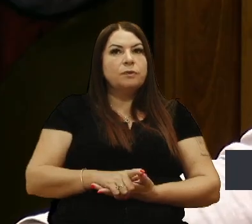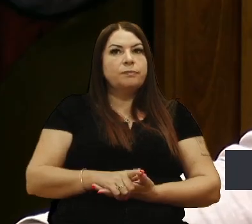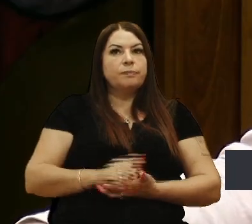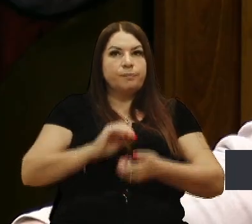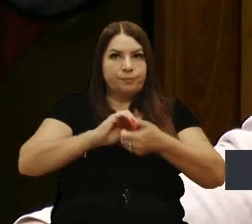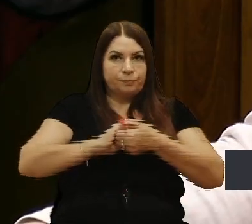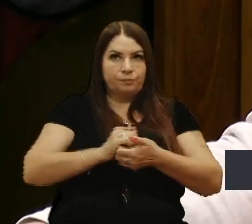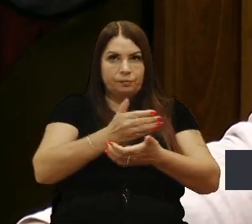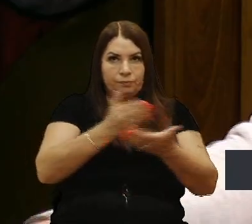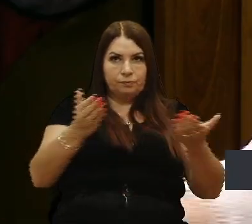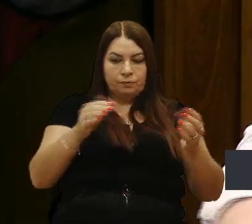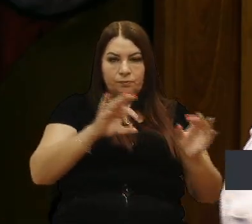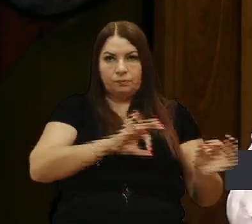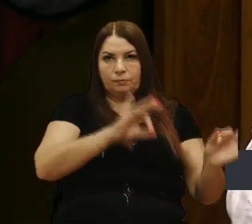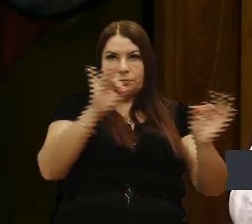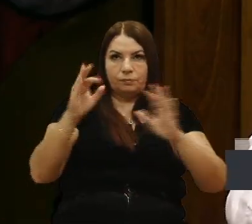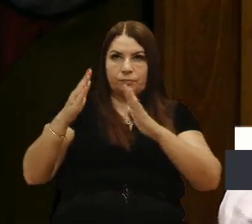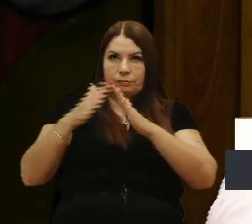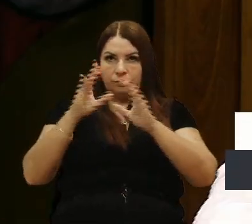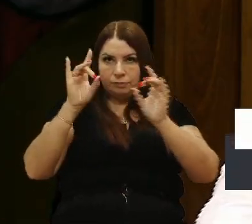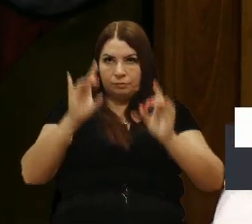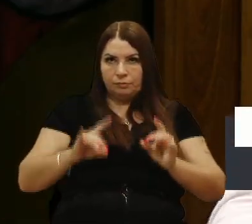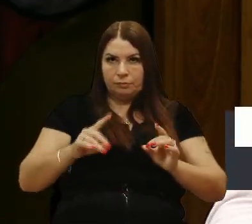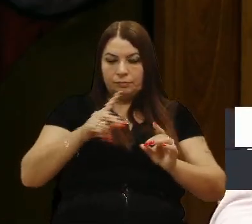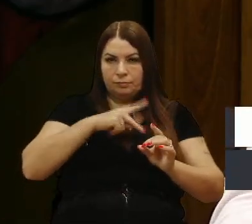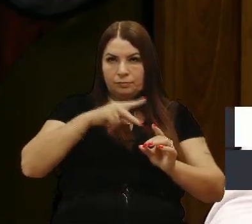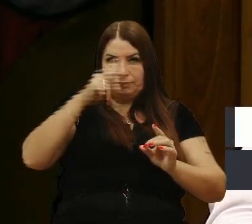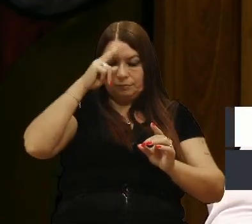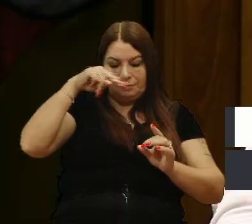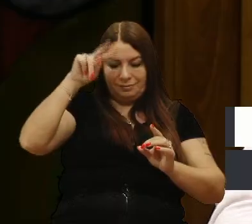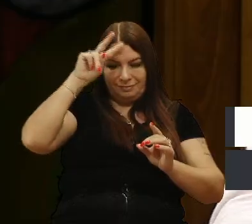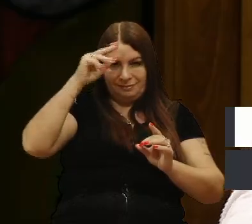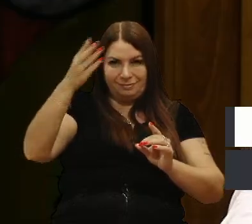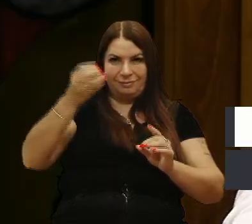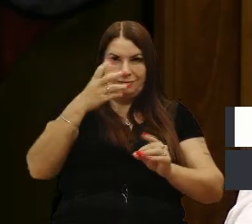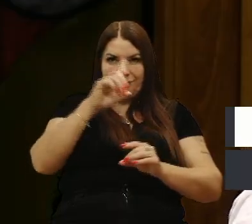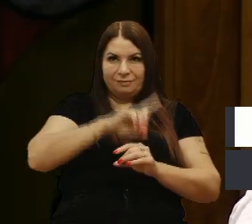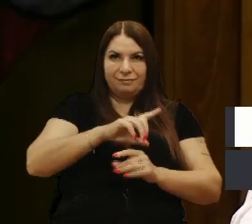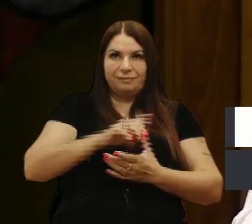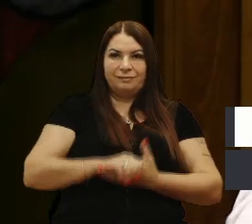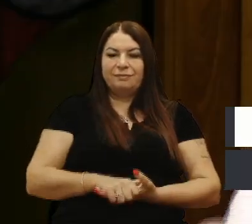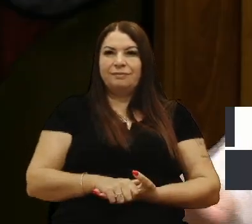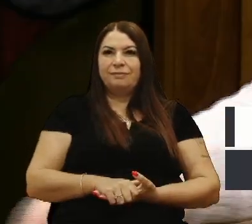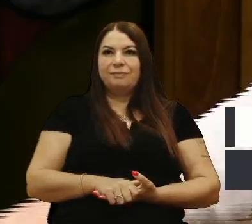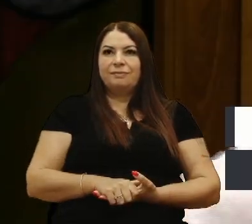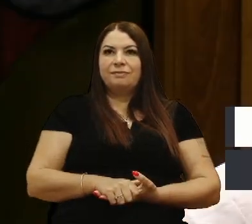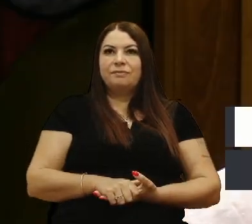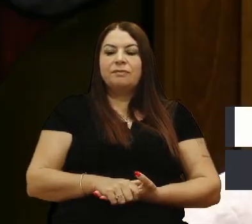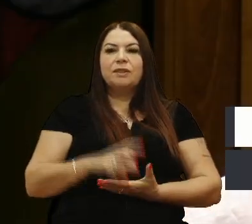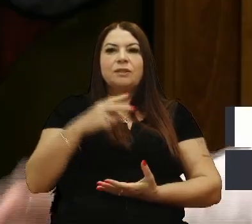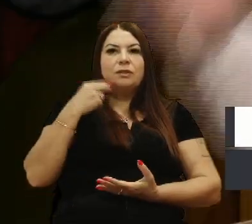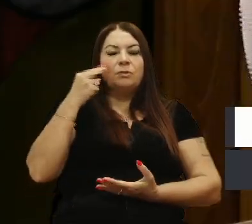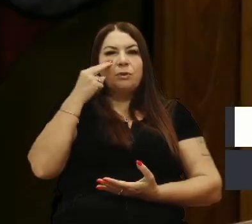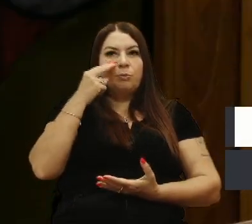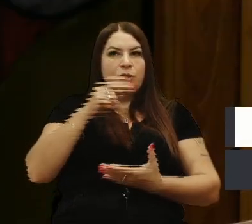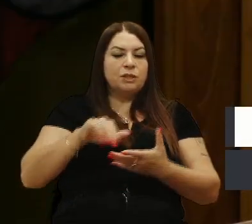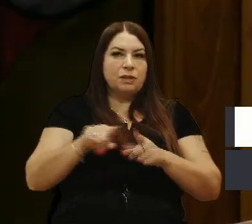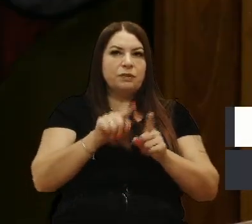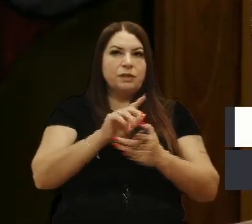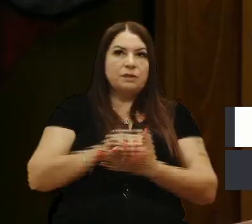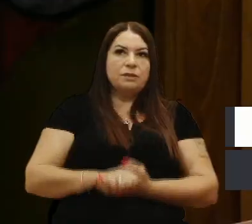cumprimentar todos e todas que nos acompanham de casa, em especial o nosso presidente Edson da Rosa. Meu bom dia ao senhor. Vereador Sandro Fantinel, eu tenho uma